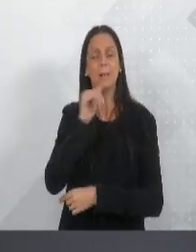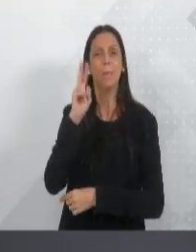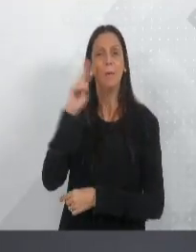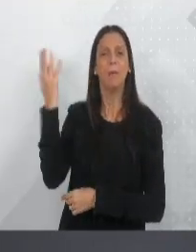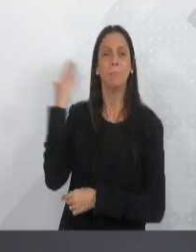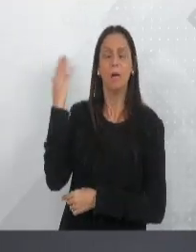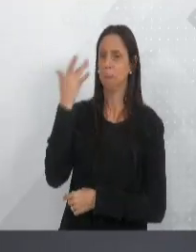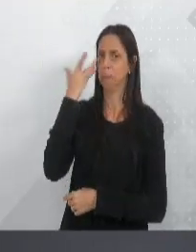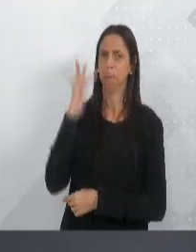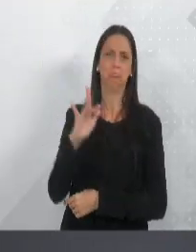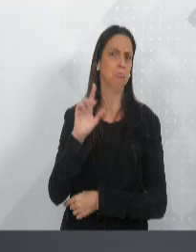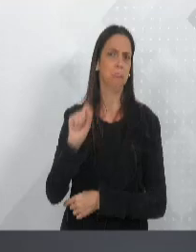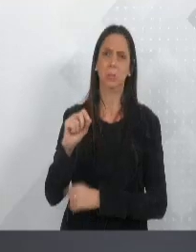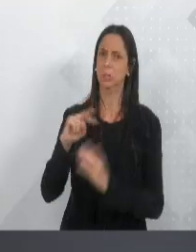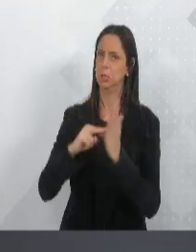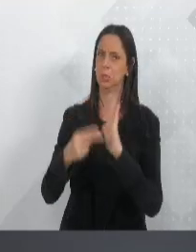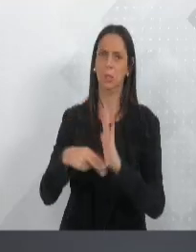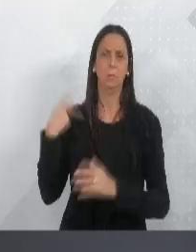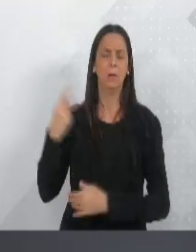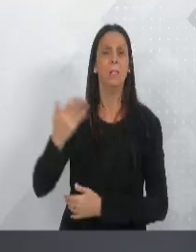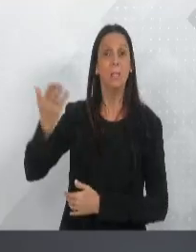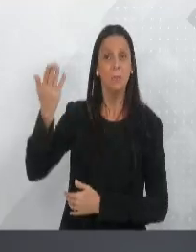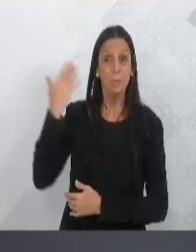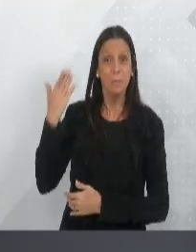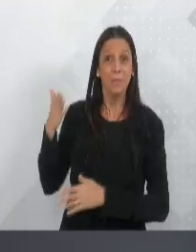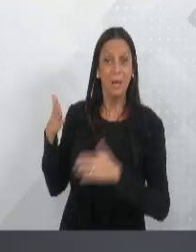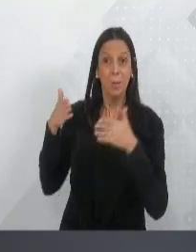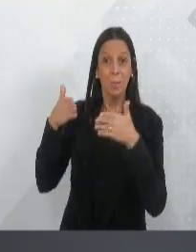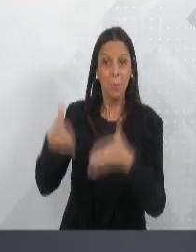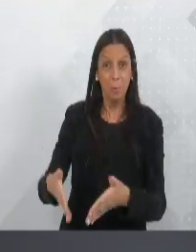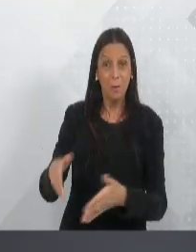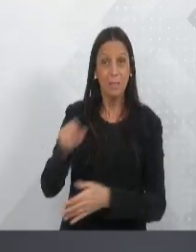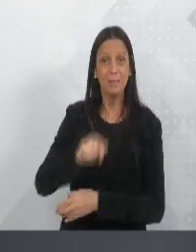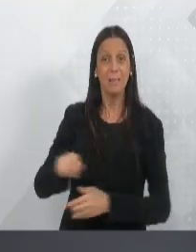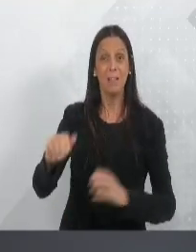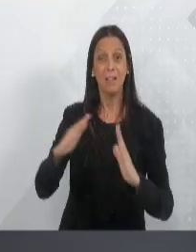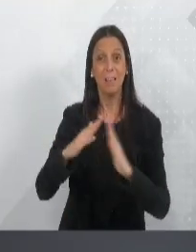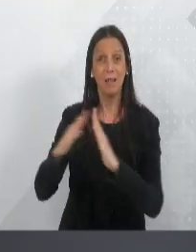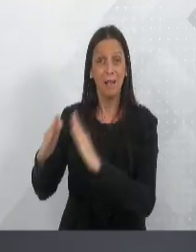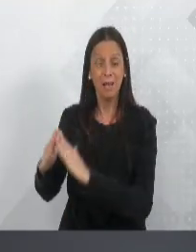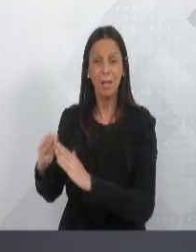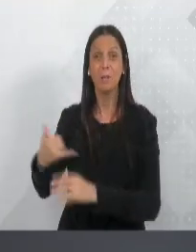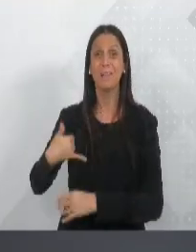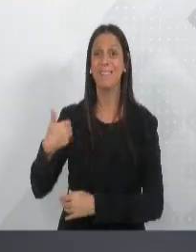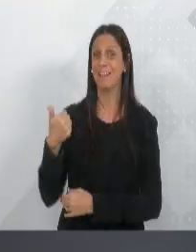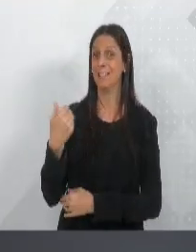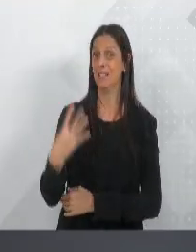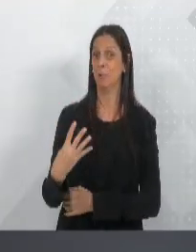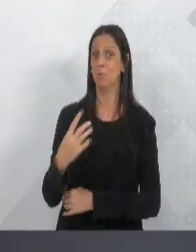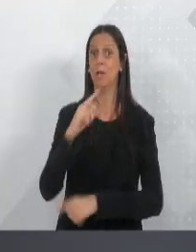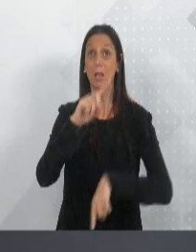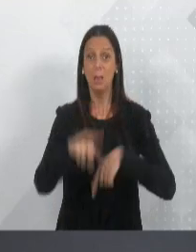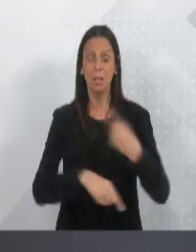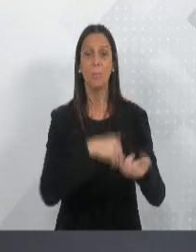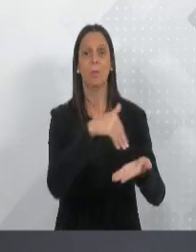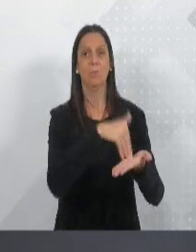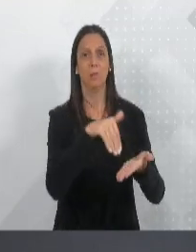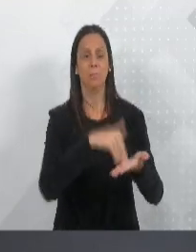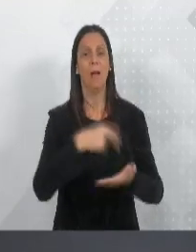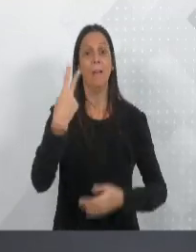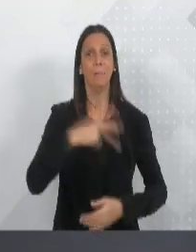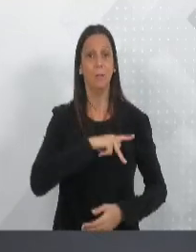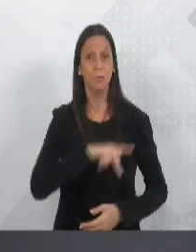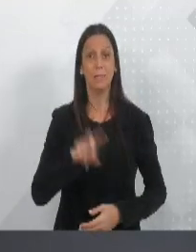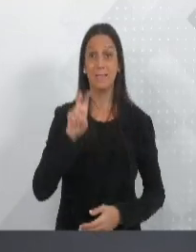sabia o que era política porque quando eu entrei na associação de moradores eu tinha 14 anos eu era vice-secretário depois fui secretário Fui vice-presidente cinco vezes